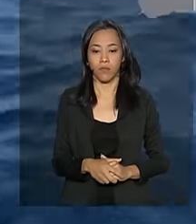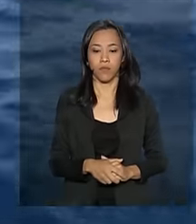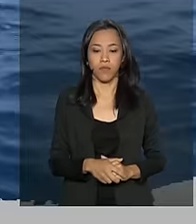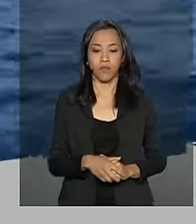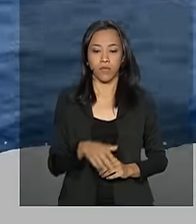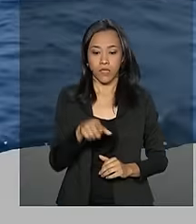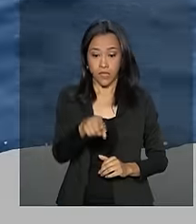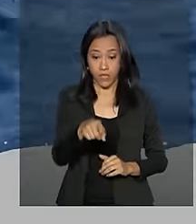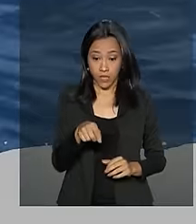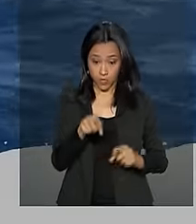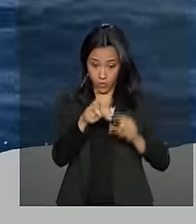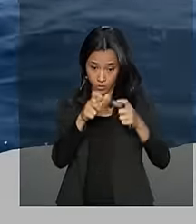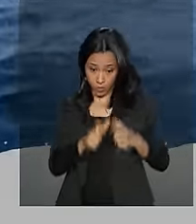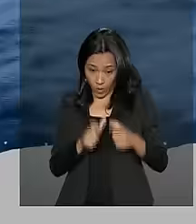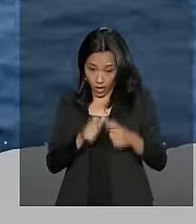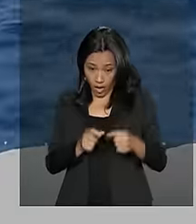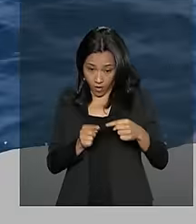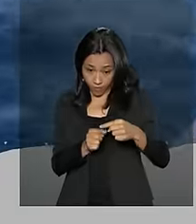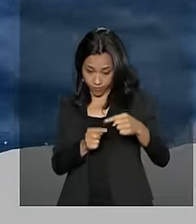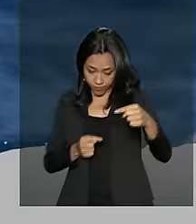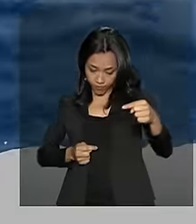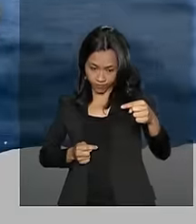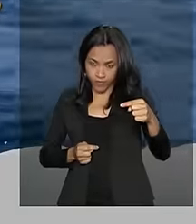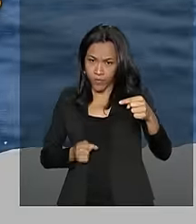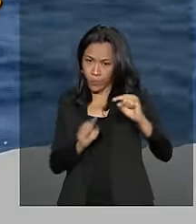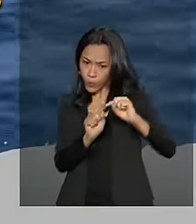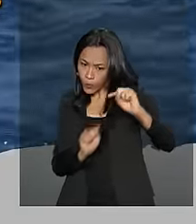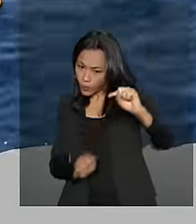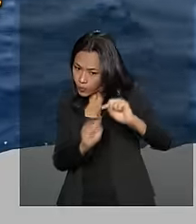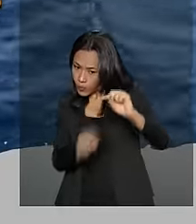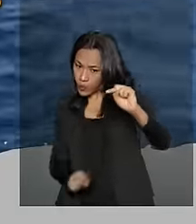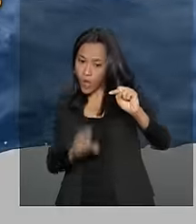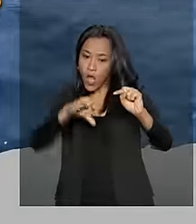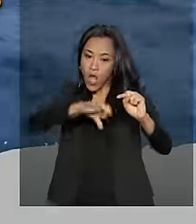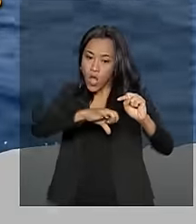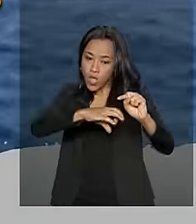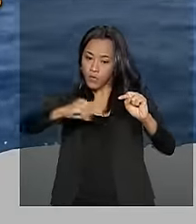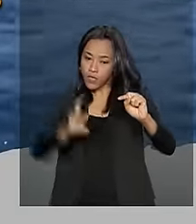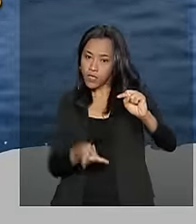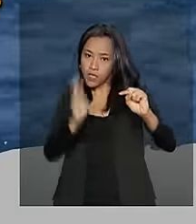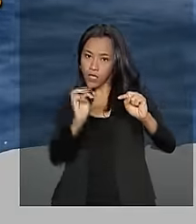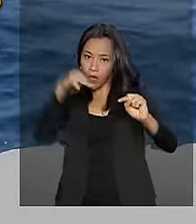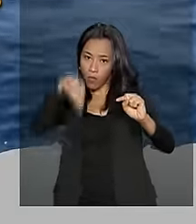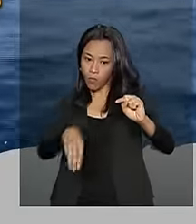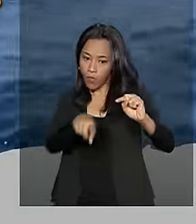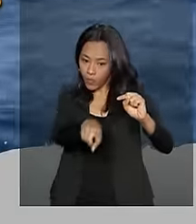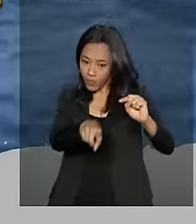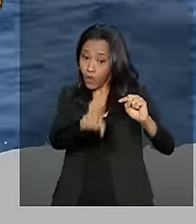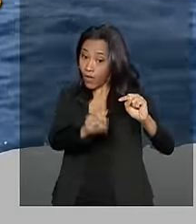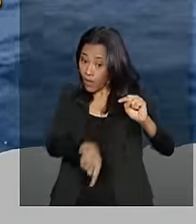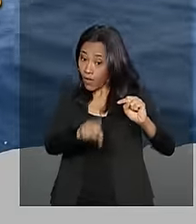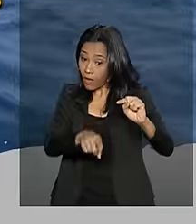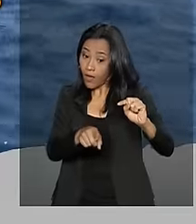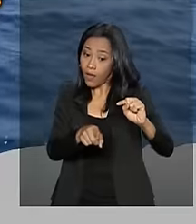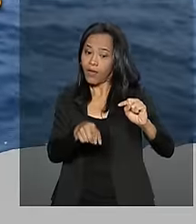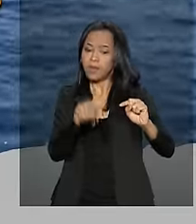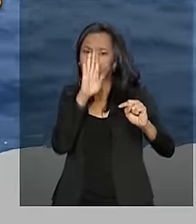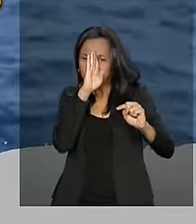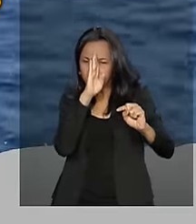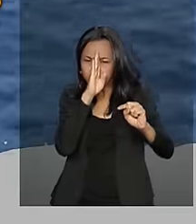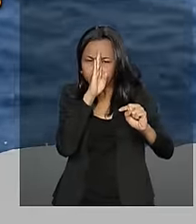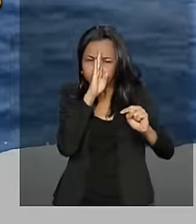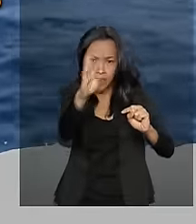A passagem de Drake é um trecho de mais de 900 quilômetros de mar aberto, ligação natural entre dois dos